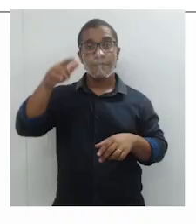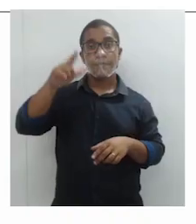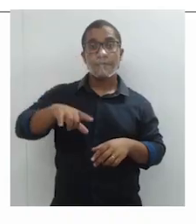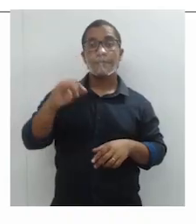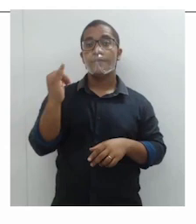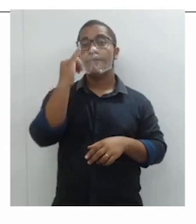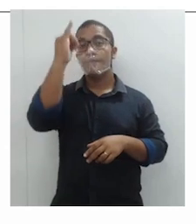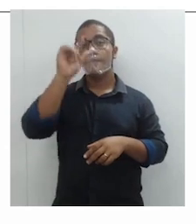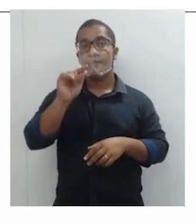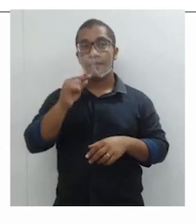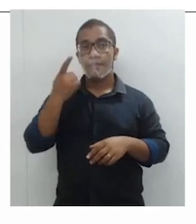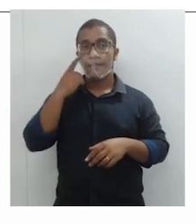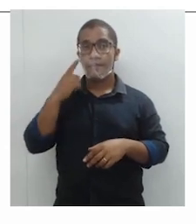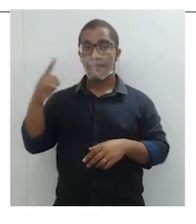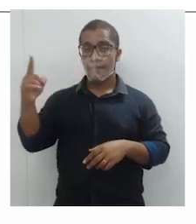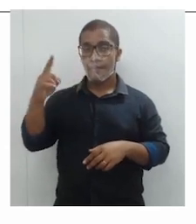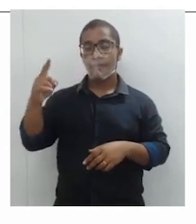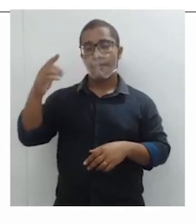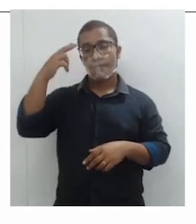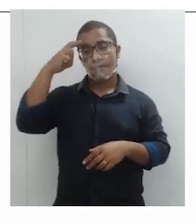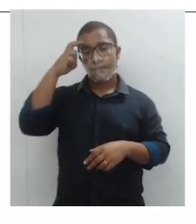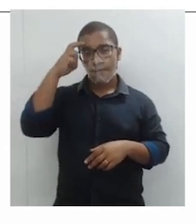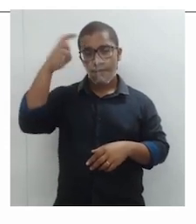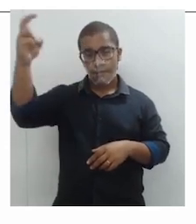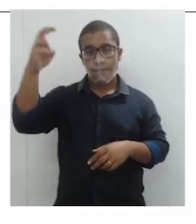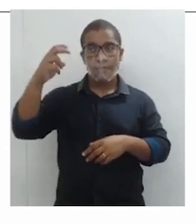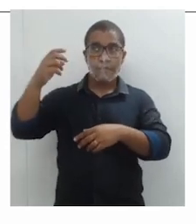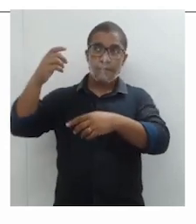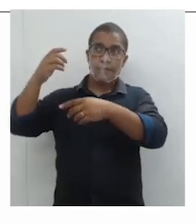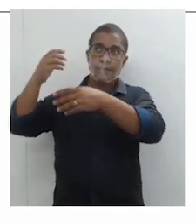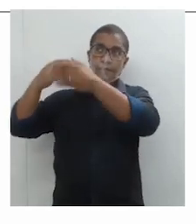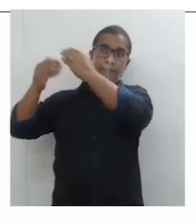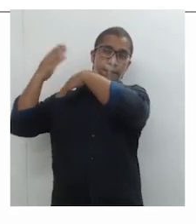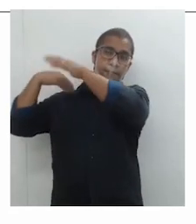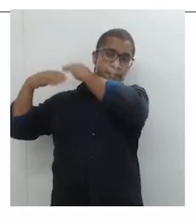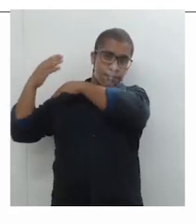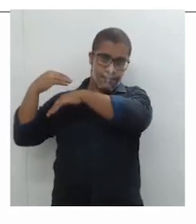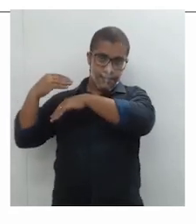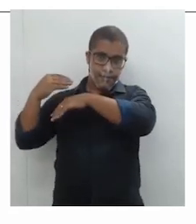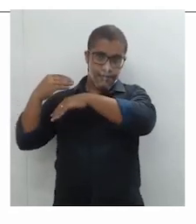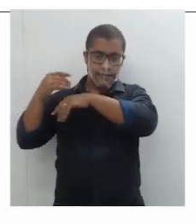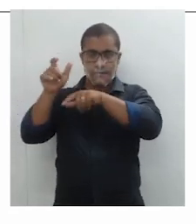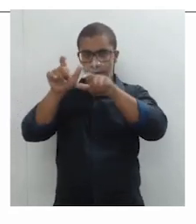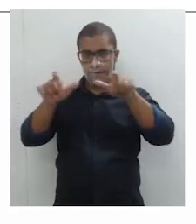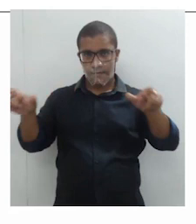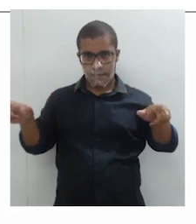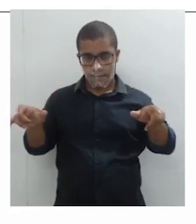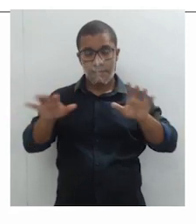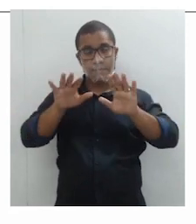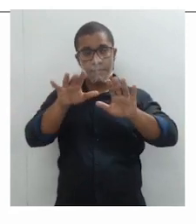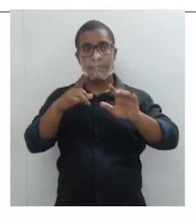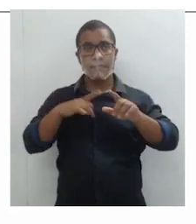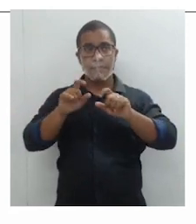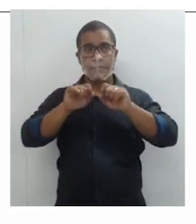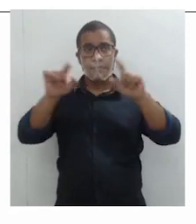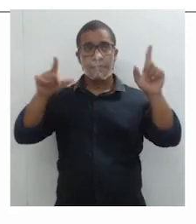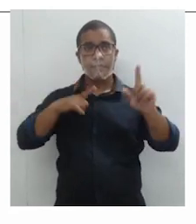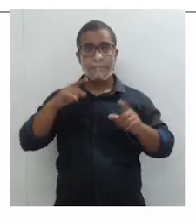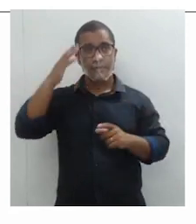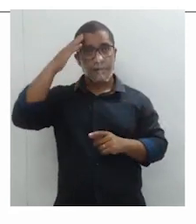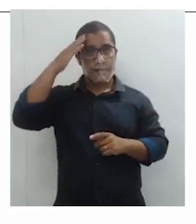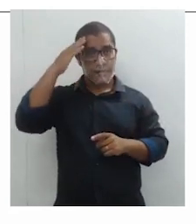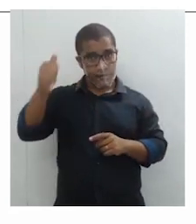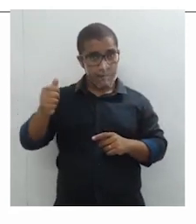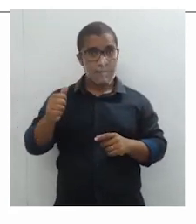ponto importante que nós temos na tela é a sabedoria dos antepassados vamos ver e na tela nós temos ainda aqui